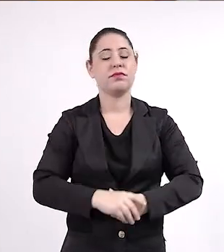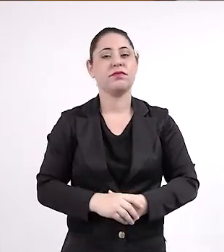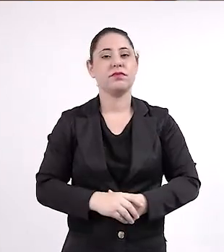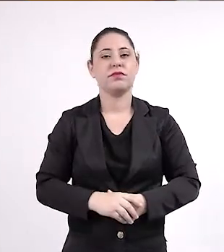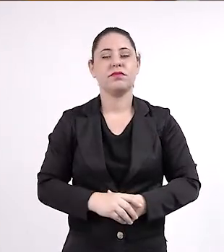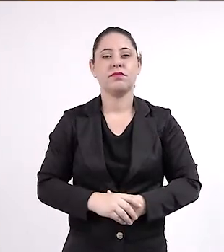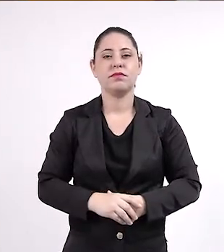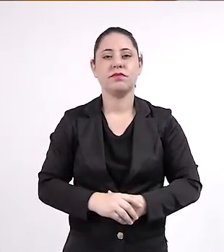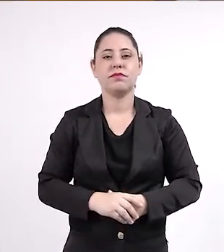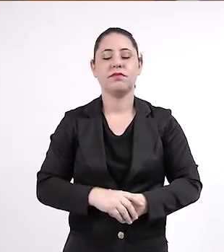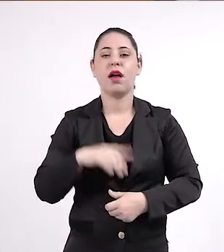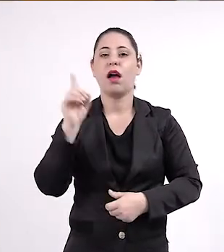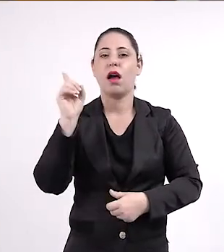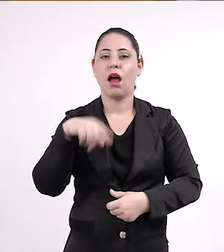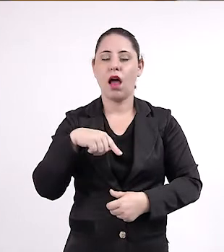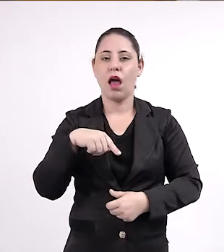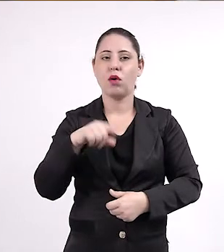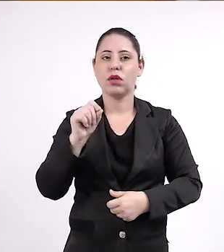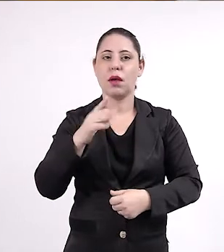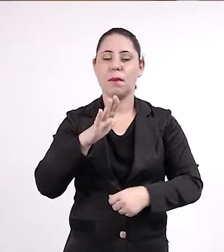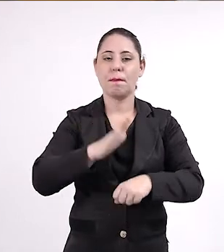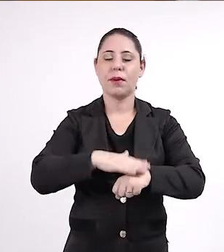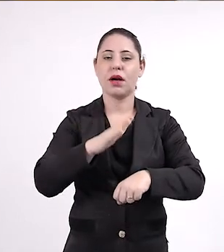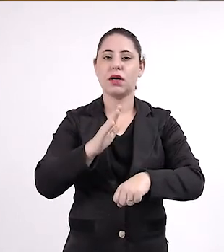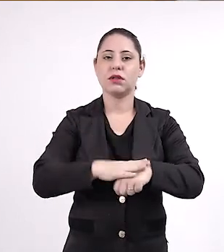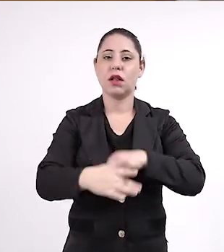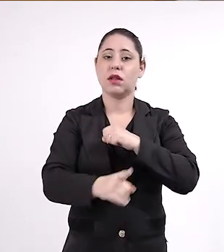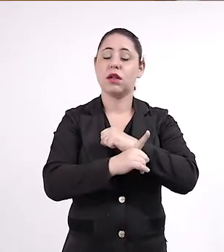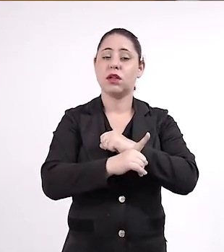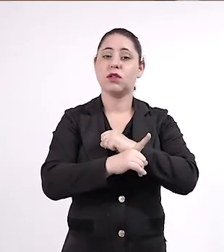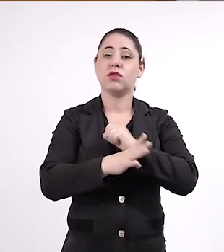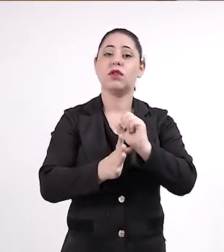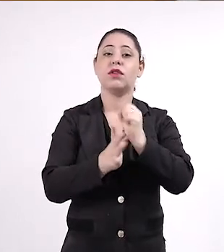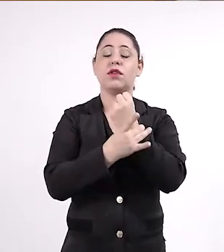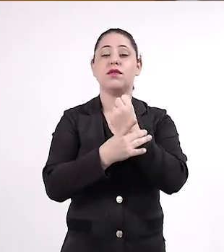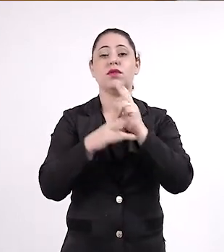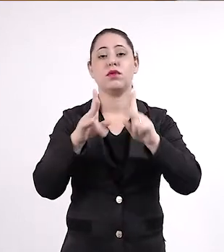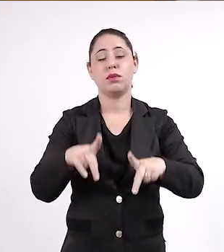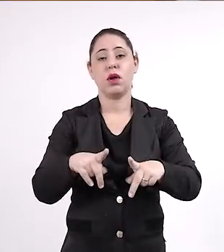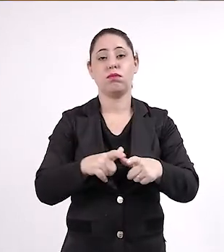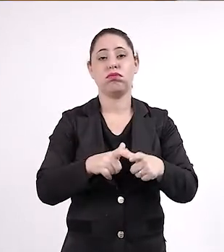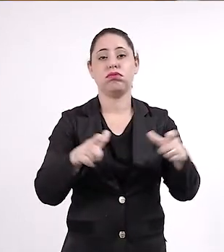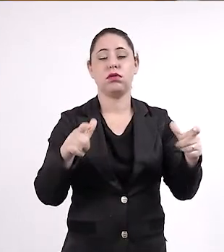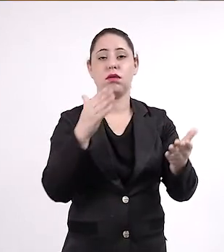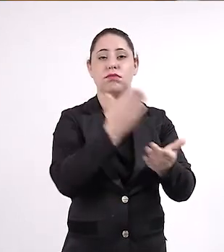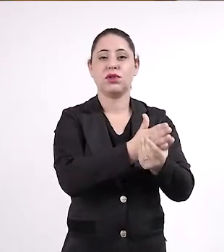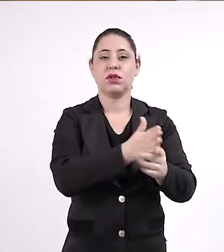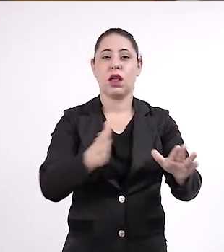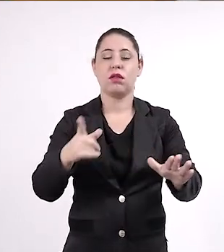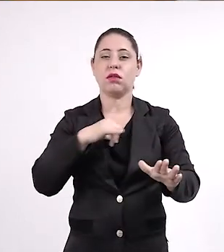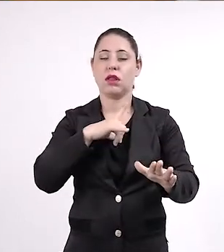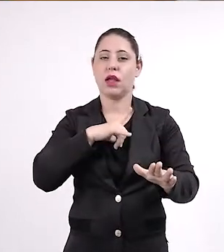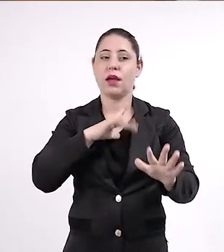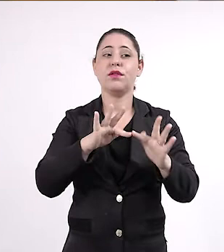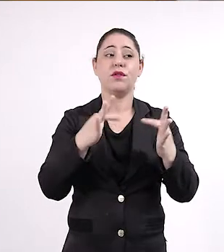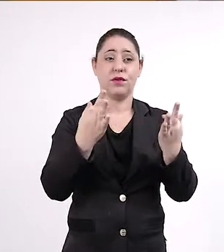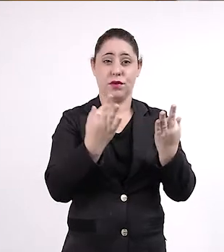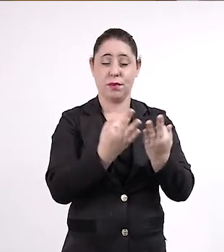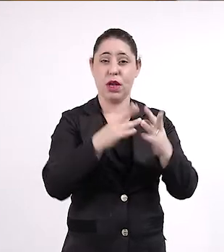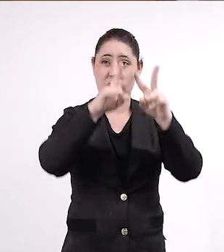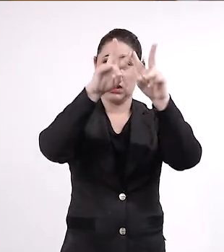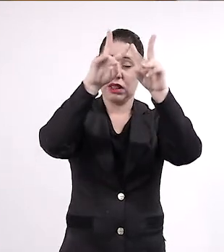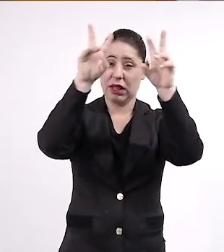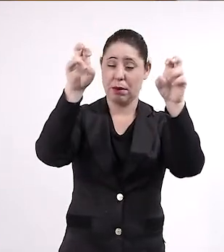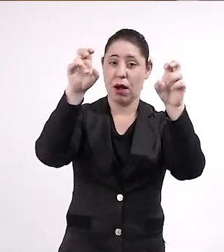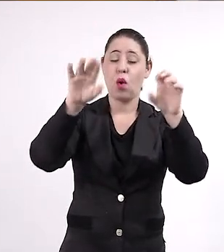né? Como? É o carro-chefe da defensoria, creio eu, né? O maior volume de demandas vem justamente